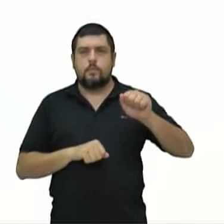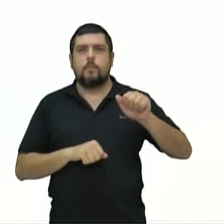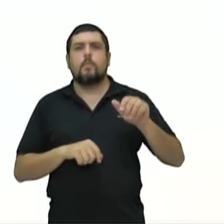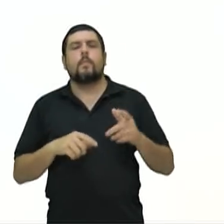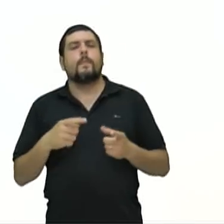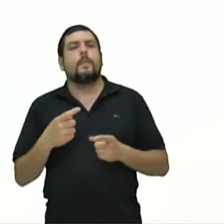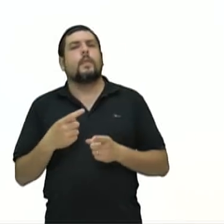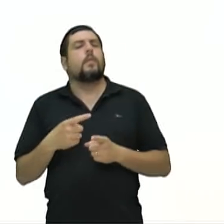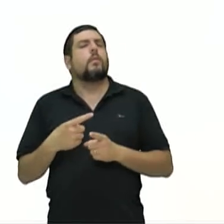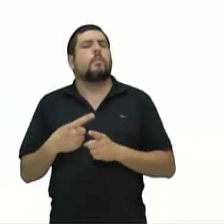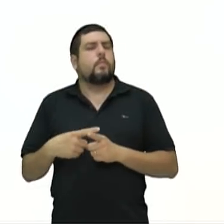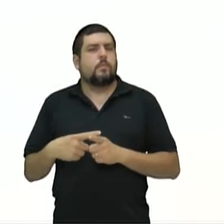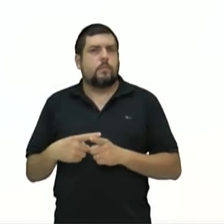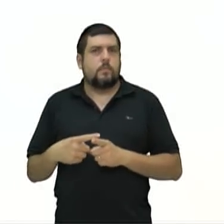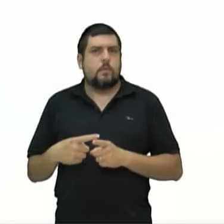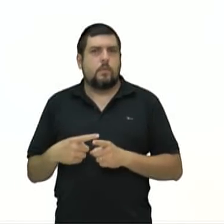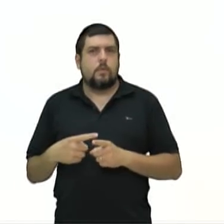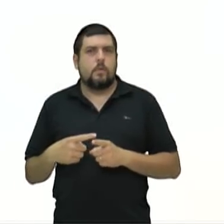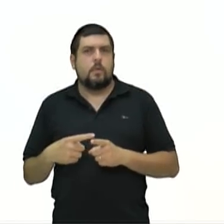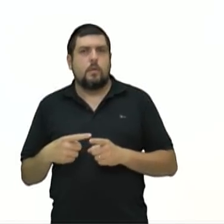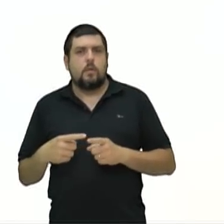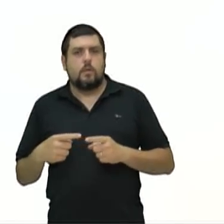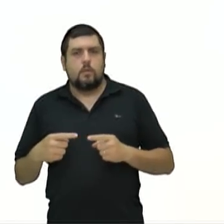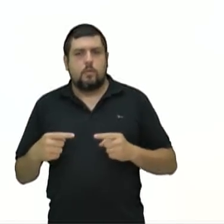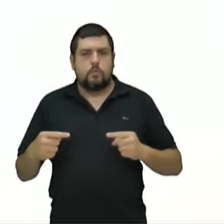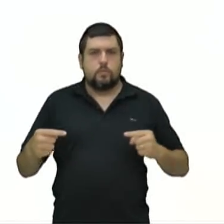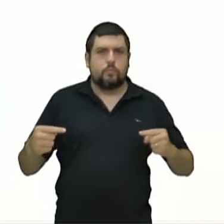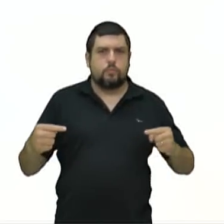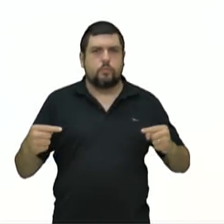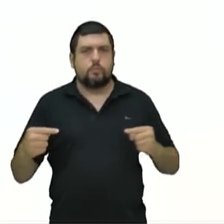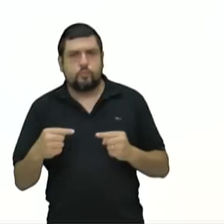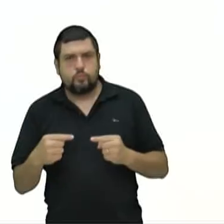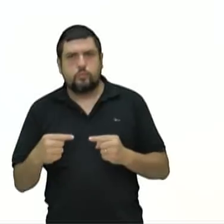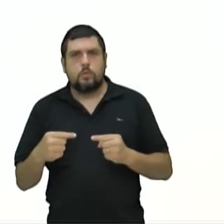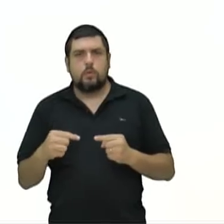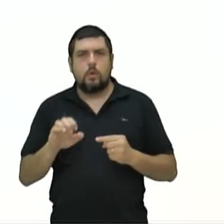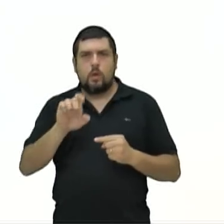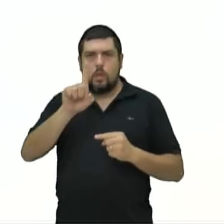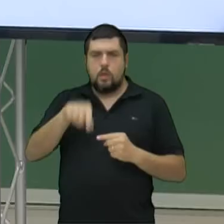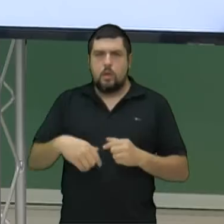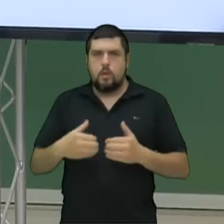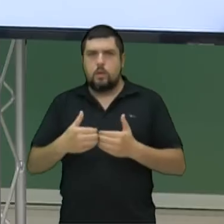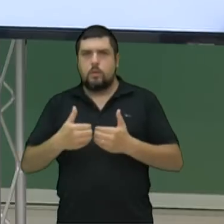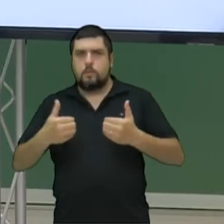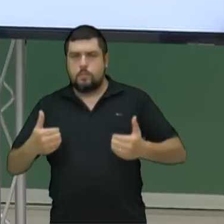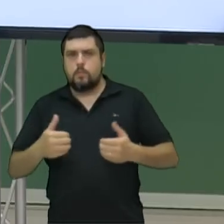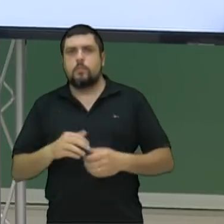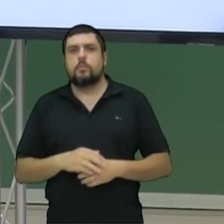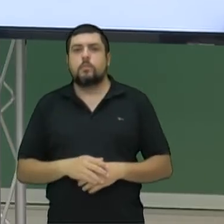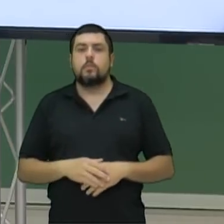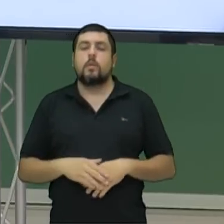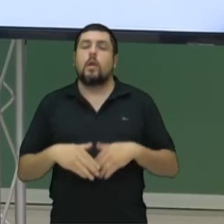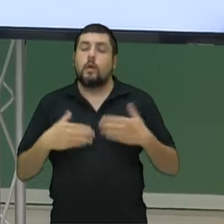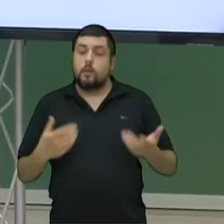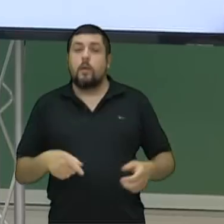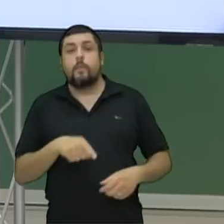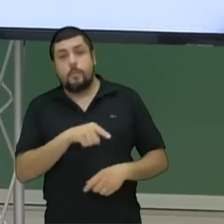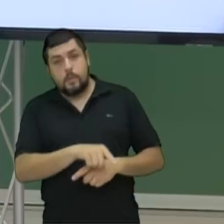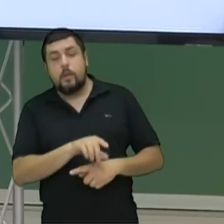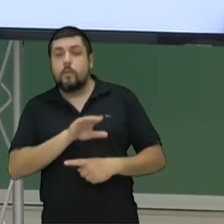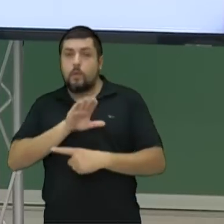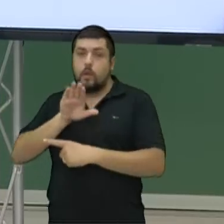que acontece? As forças de ação e reação terceira lei de Newton atuam sobre o mesmo corpo. O guri vai ter que puxar o móvel sim e ajudar a